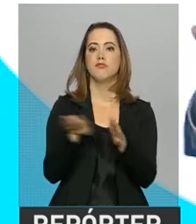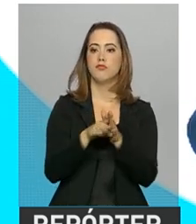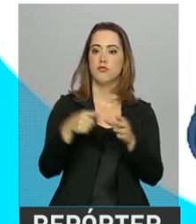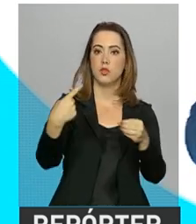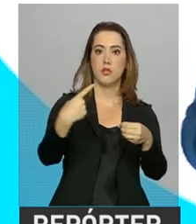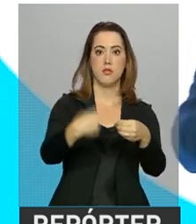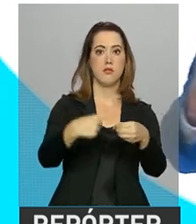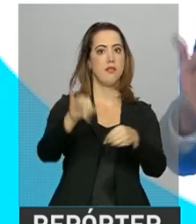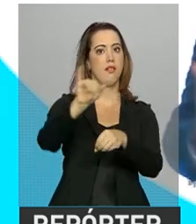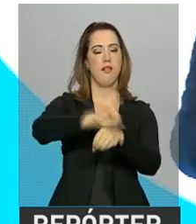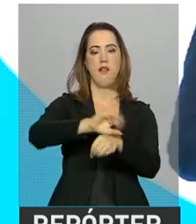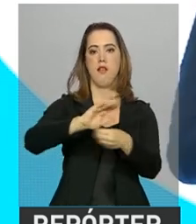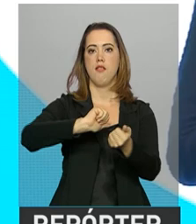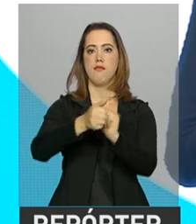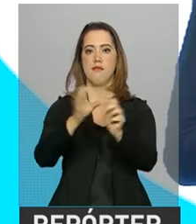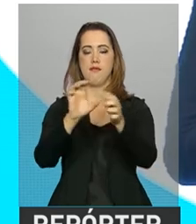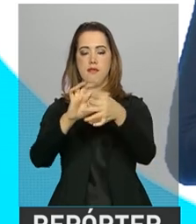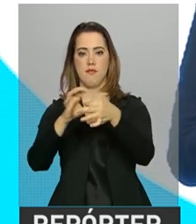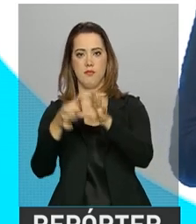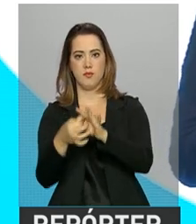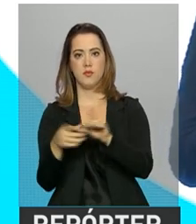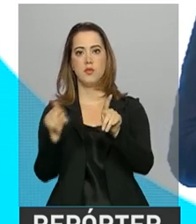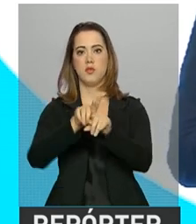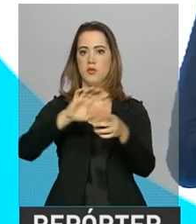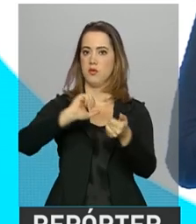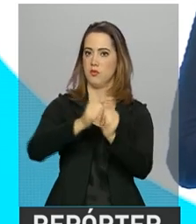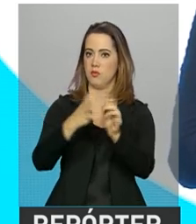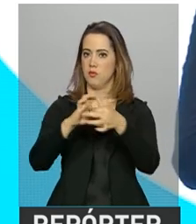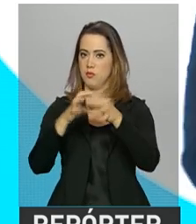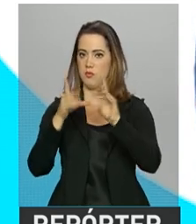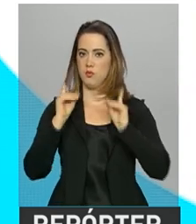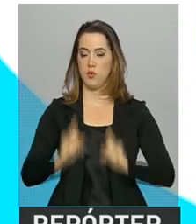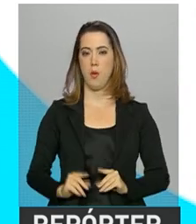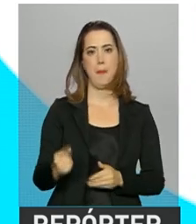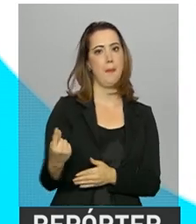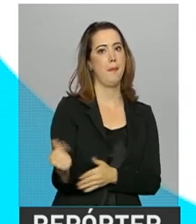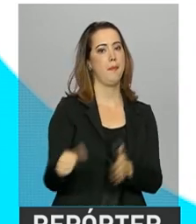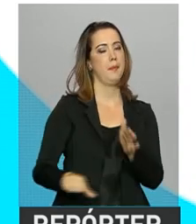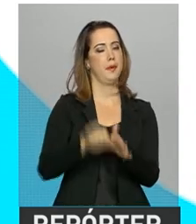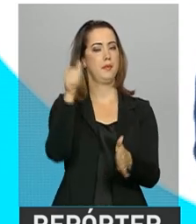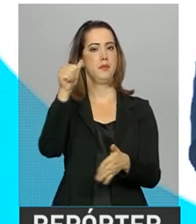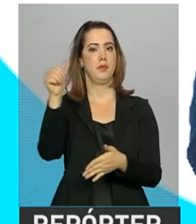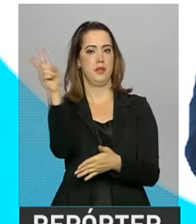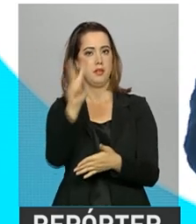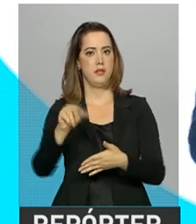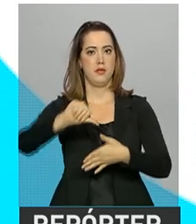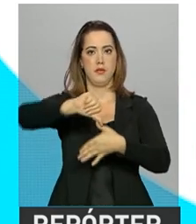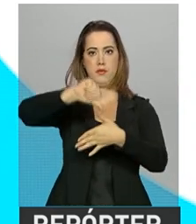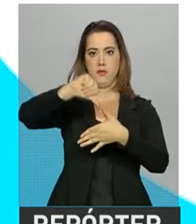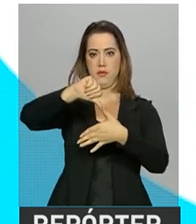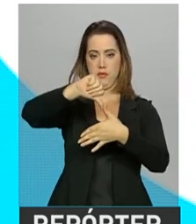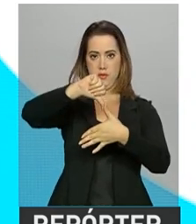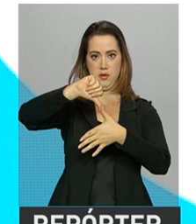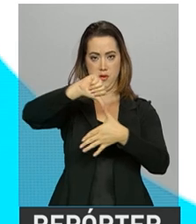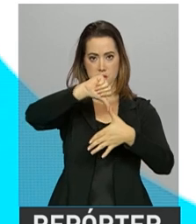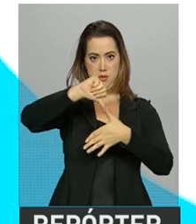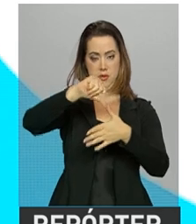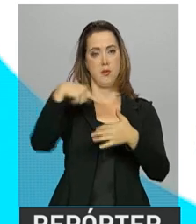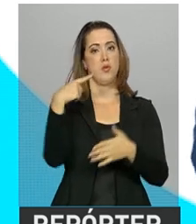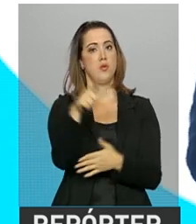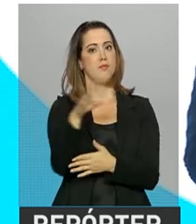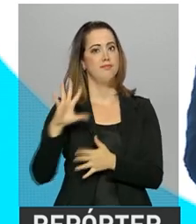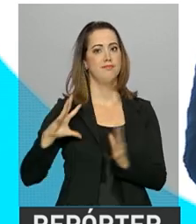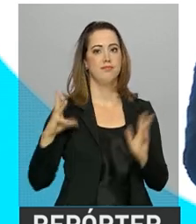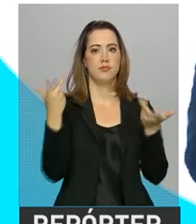olímpicos e paralímpicos pela primeira vez na América do Sul com um extraordinário sucesso que serão os